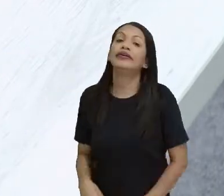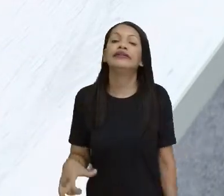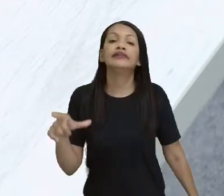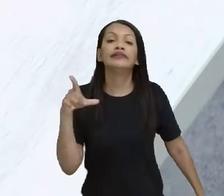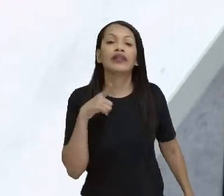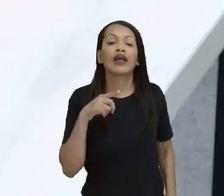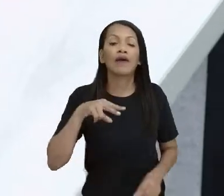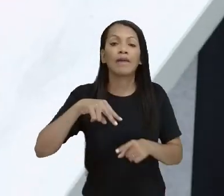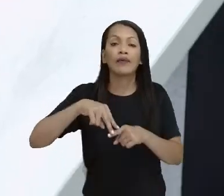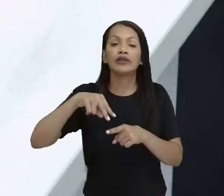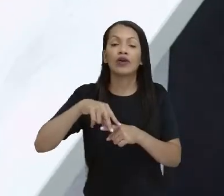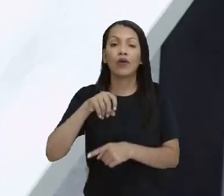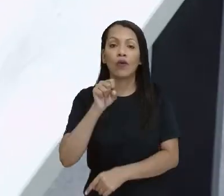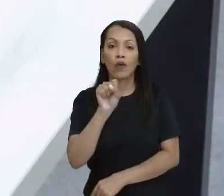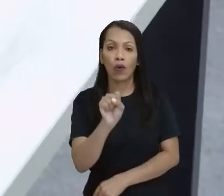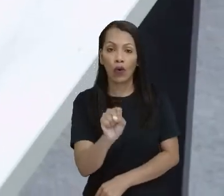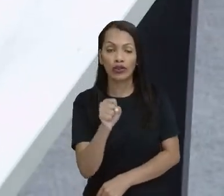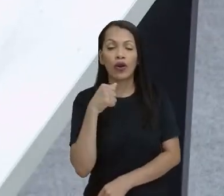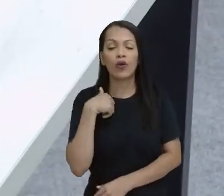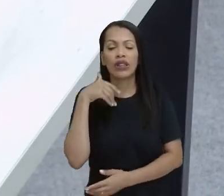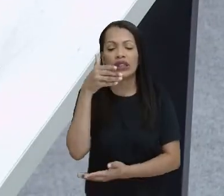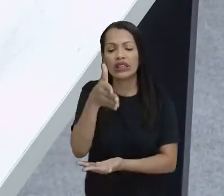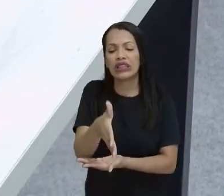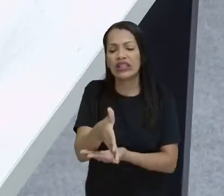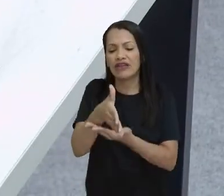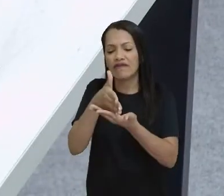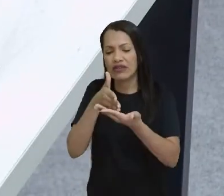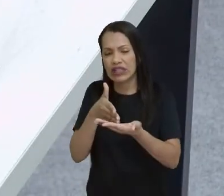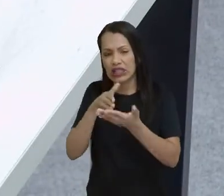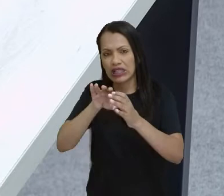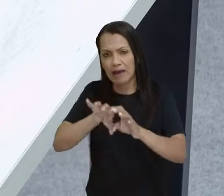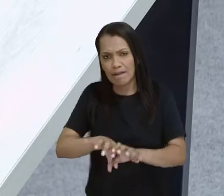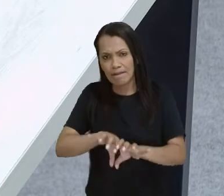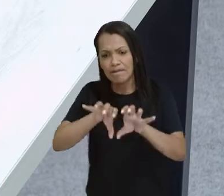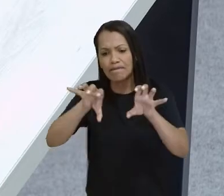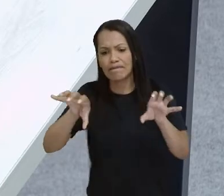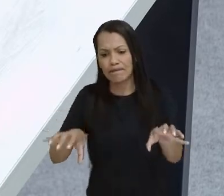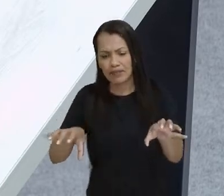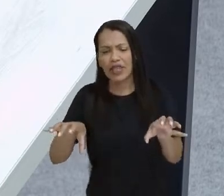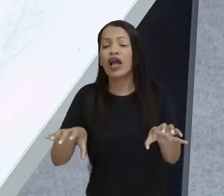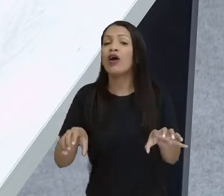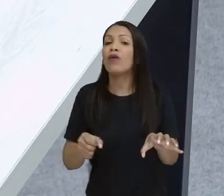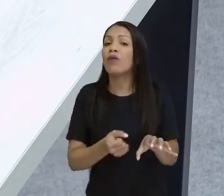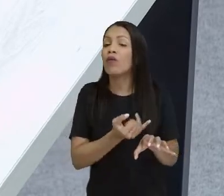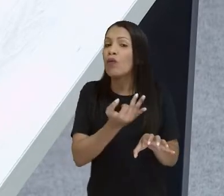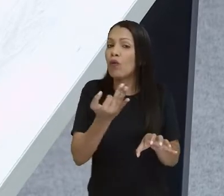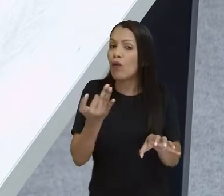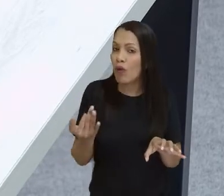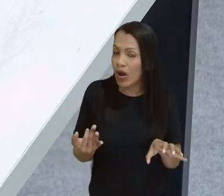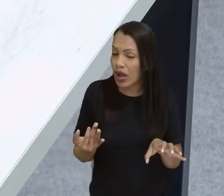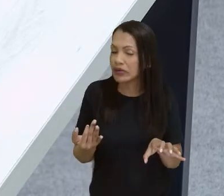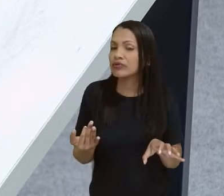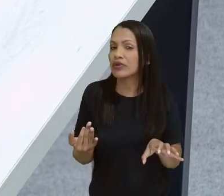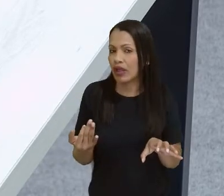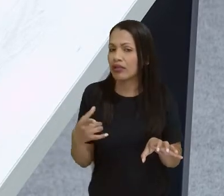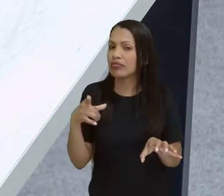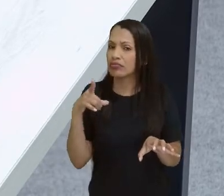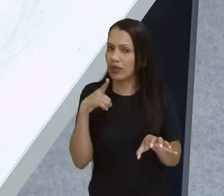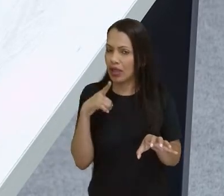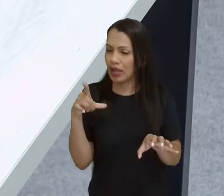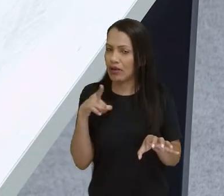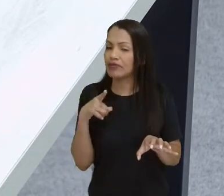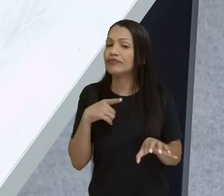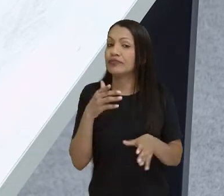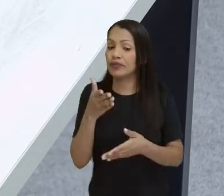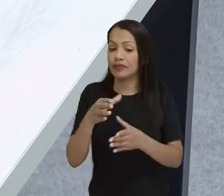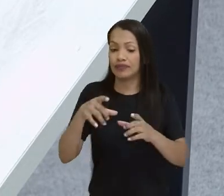eu vou dividir a metade. Como é que vai ficar aqui? Quantas fatias cada uma vai receber? Então, eu vou pegar